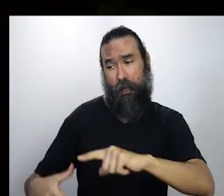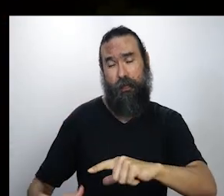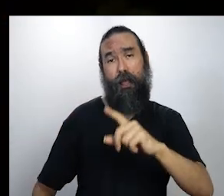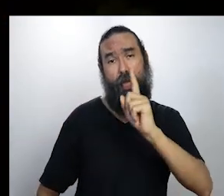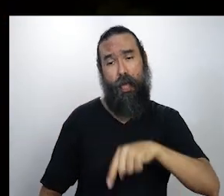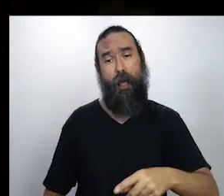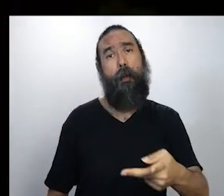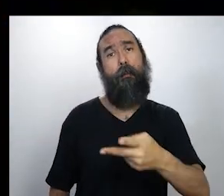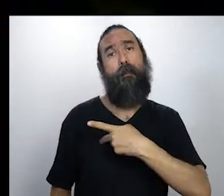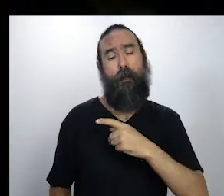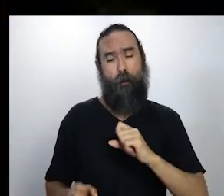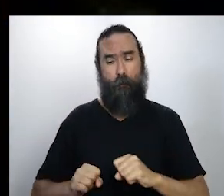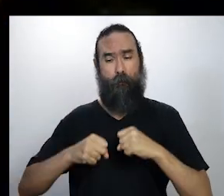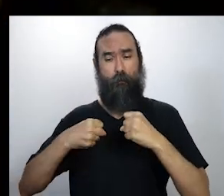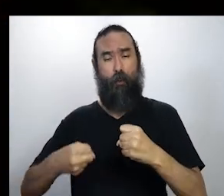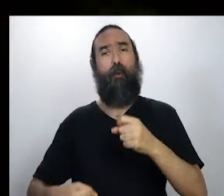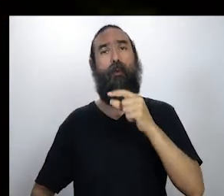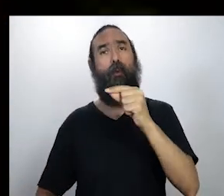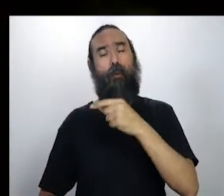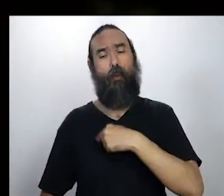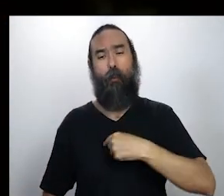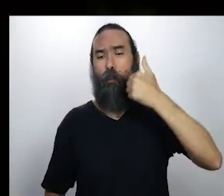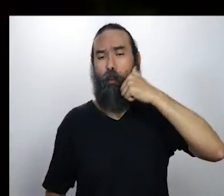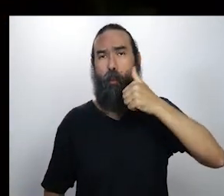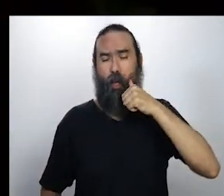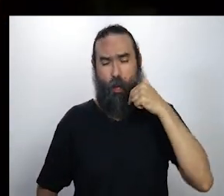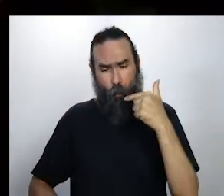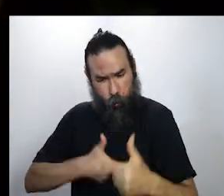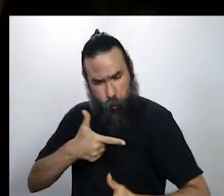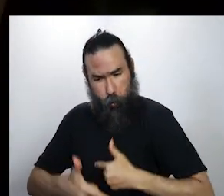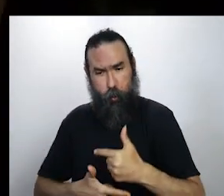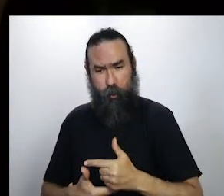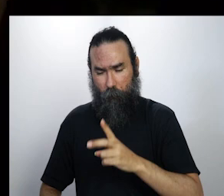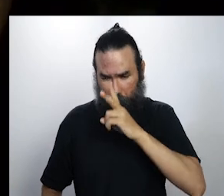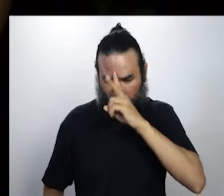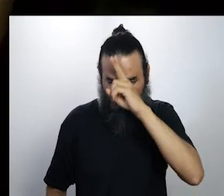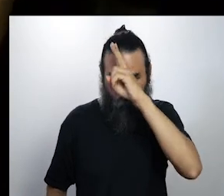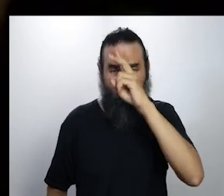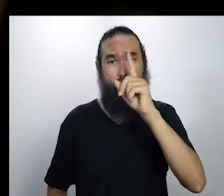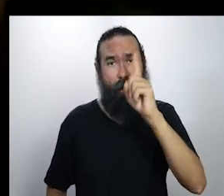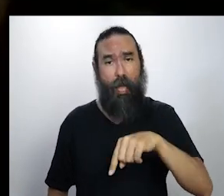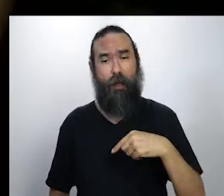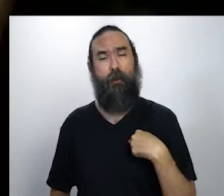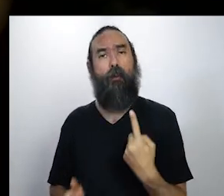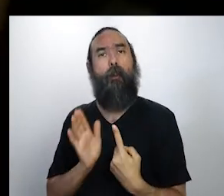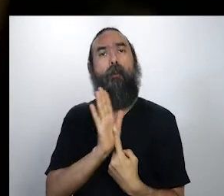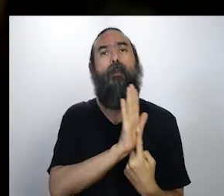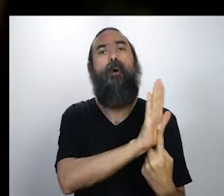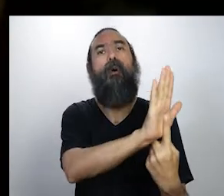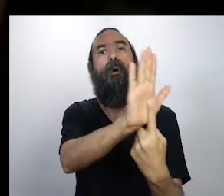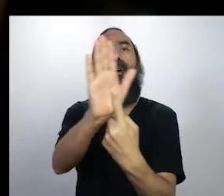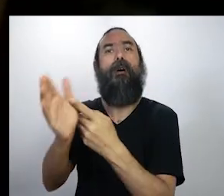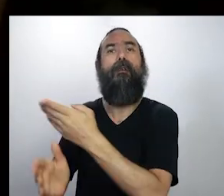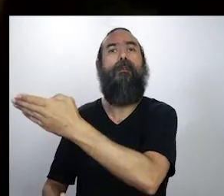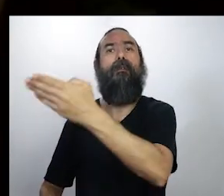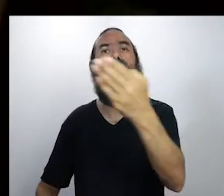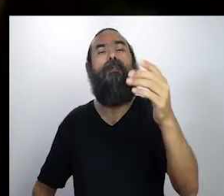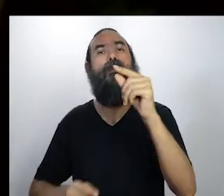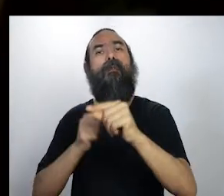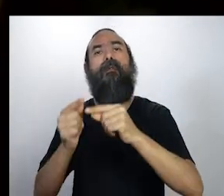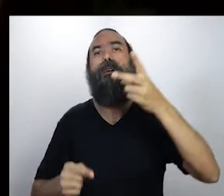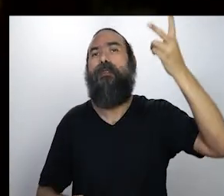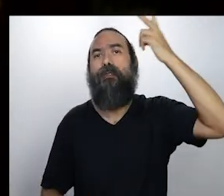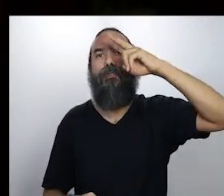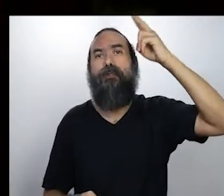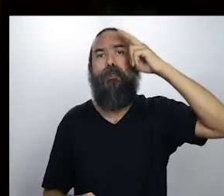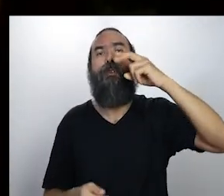meu empoderamento enquanto mulher resistente, enquanto mulher de luta. E é esse empoderamento que a gente precisa levar dentro dessas questões